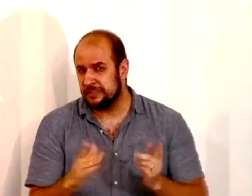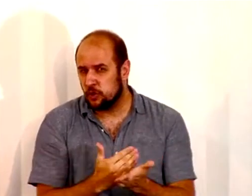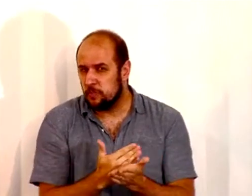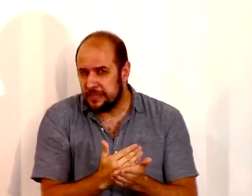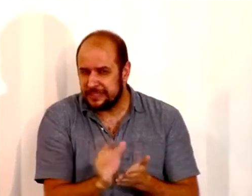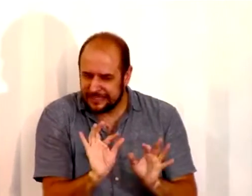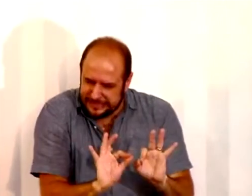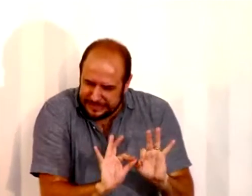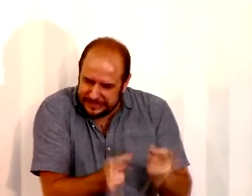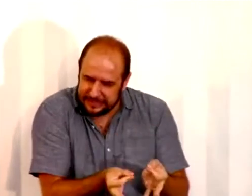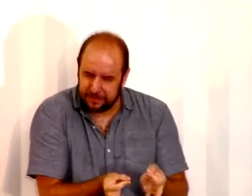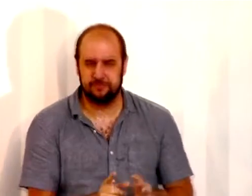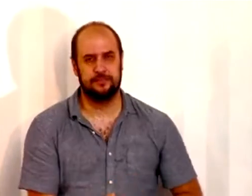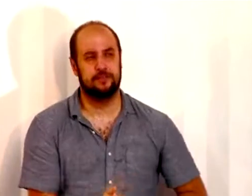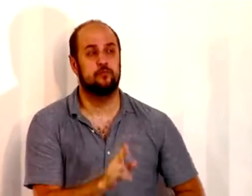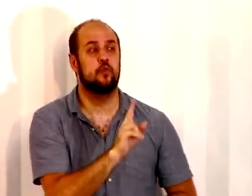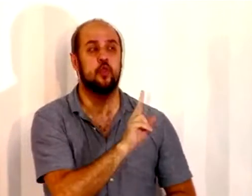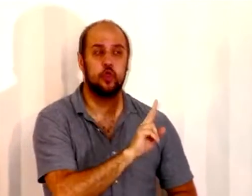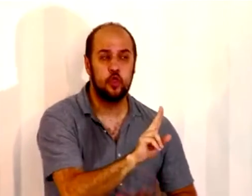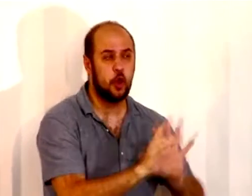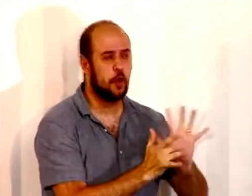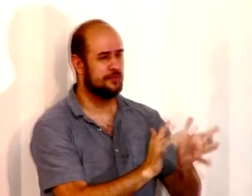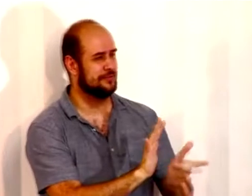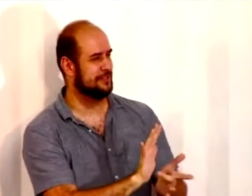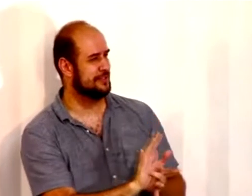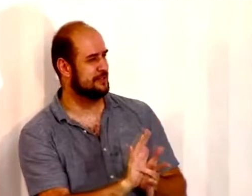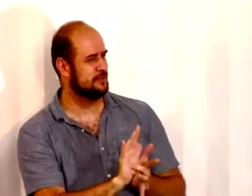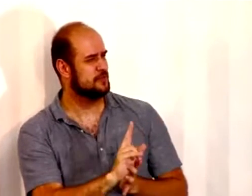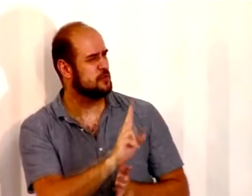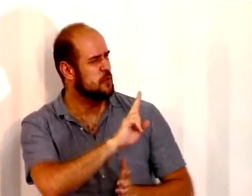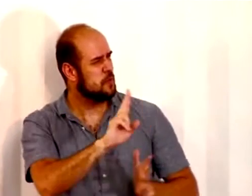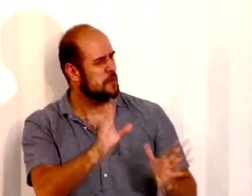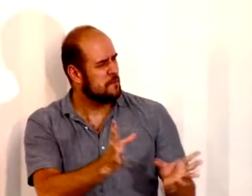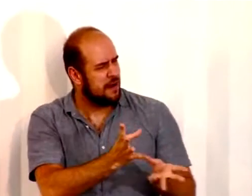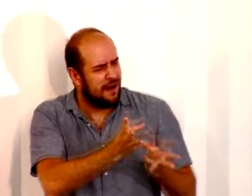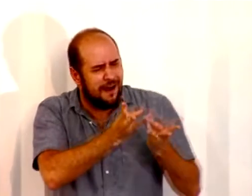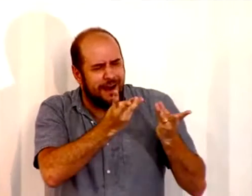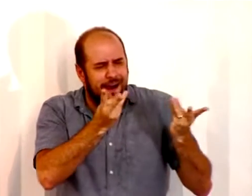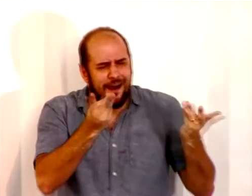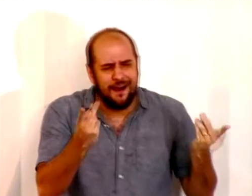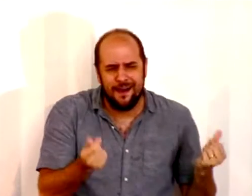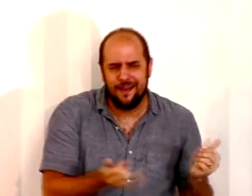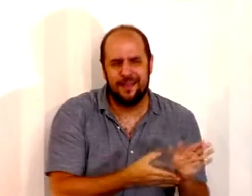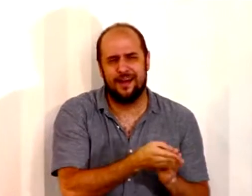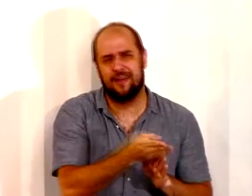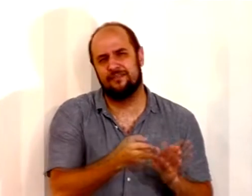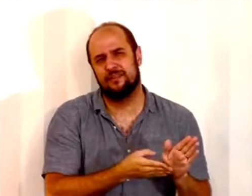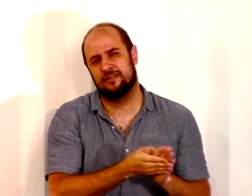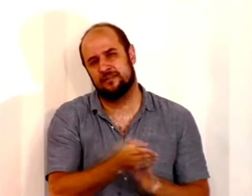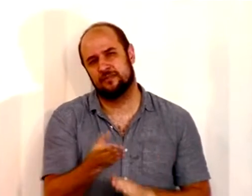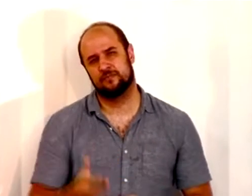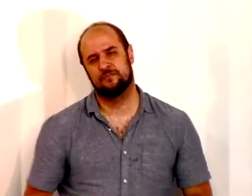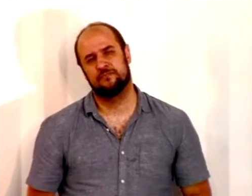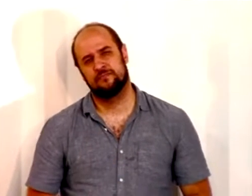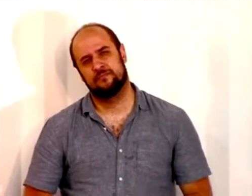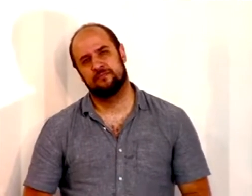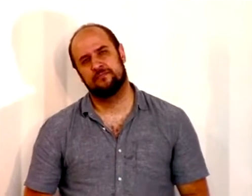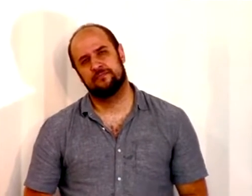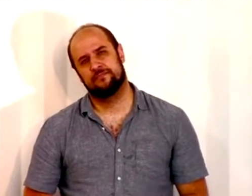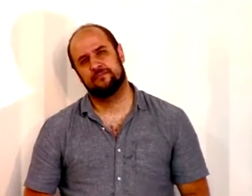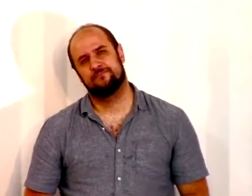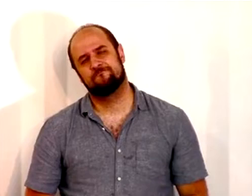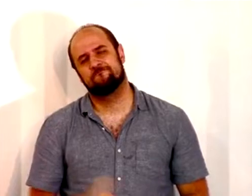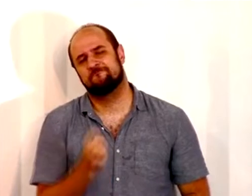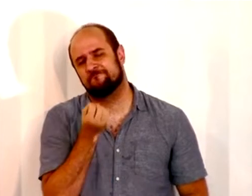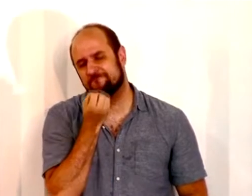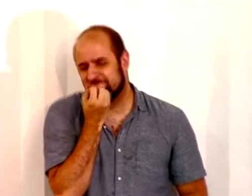aqui. Olha, o nome de Jesus é aquele que é o Maravilhoso Conselheiro. Como é